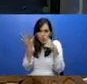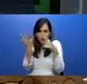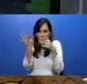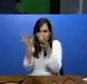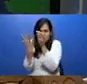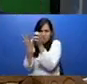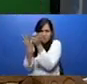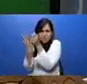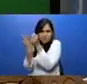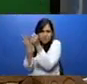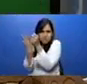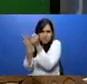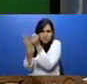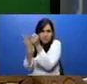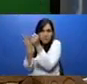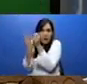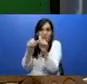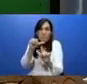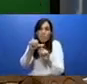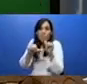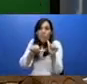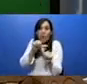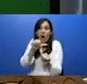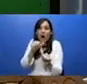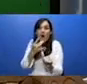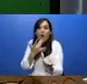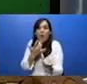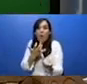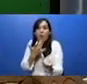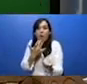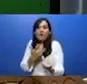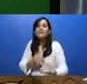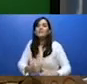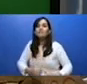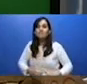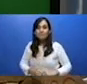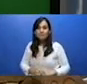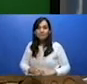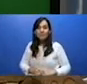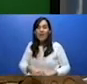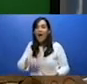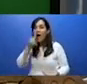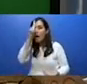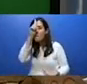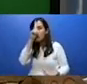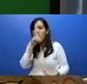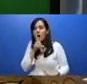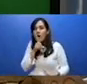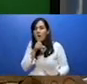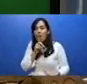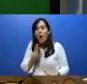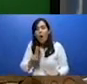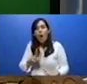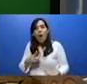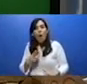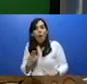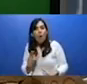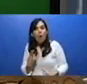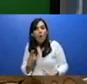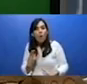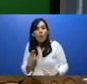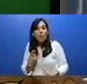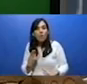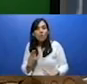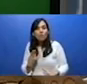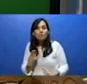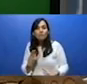ela mudará de cor. Aqui ela vai ficar amarelada, ou dependendo da plantinha, ó, tá dando